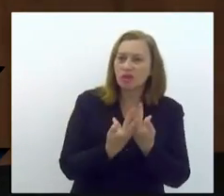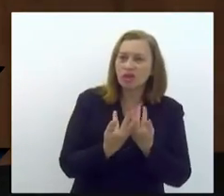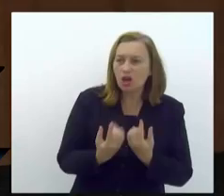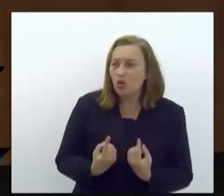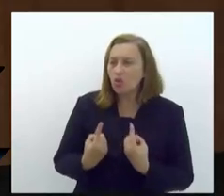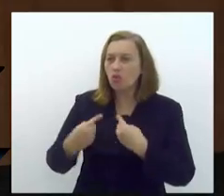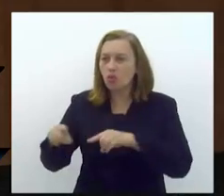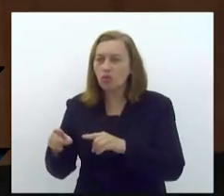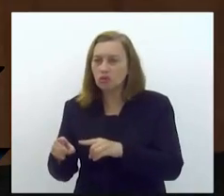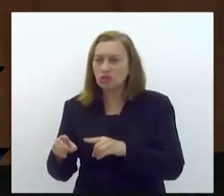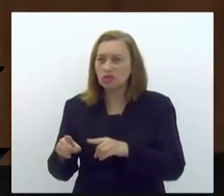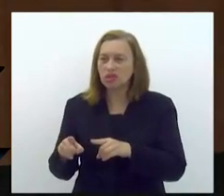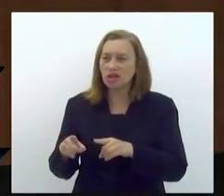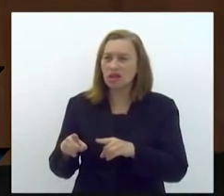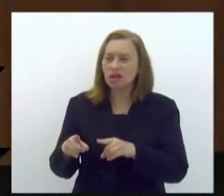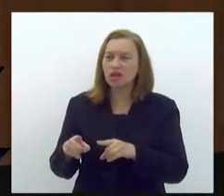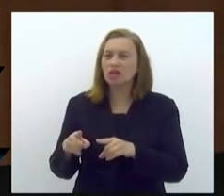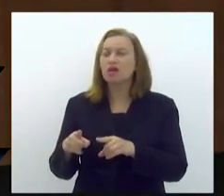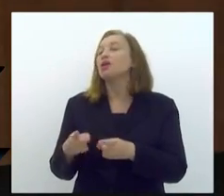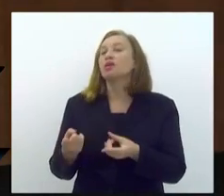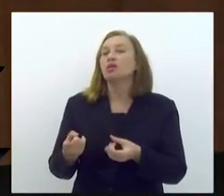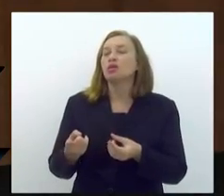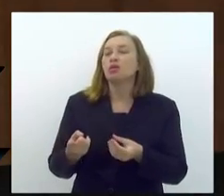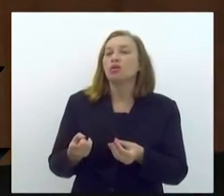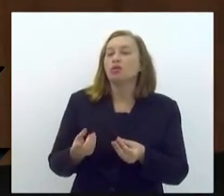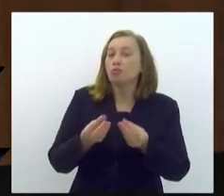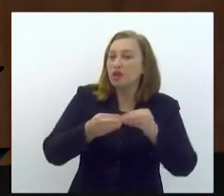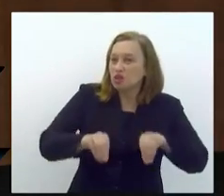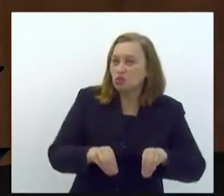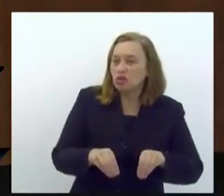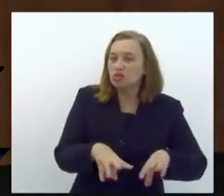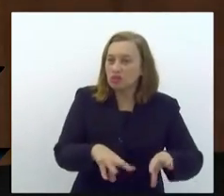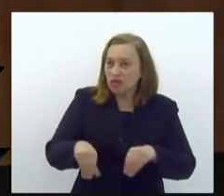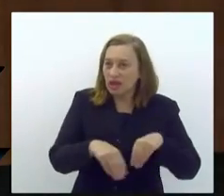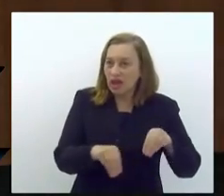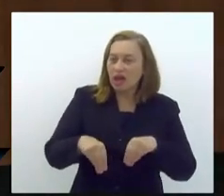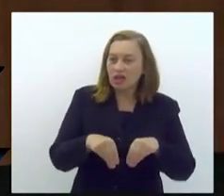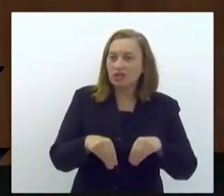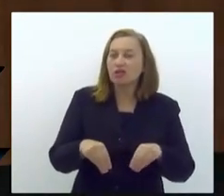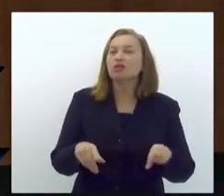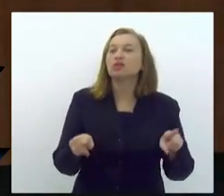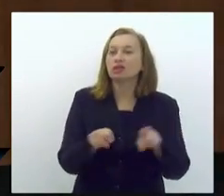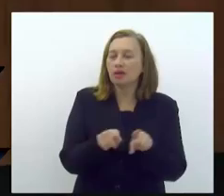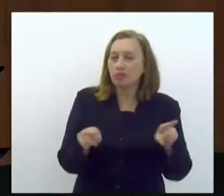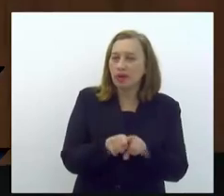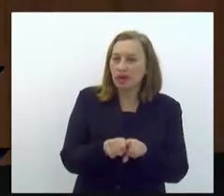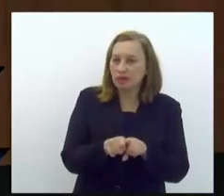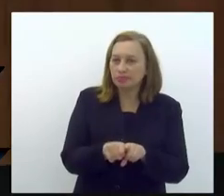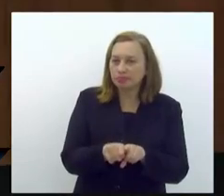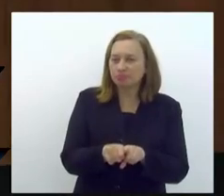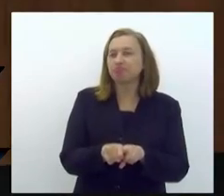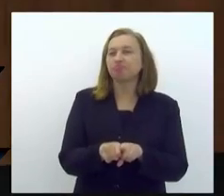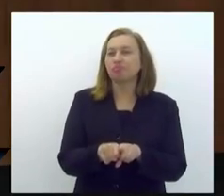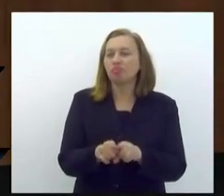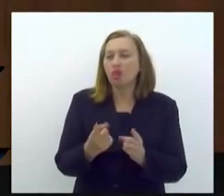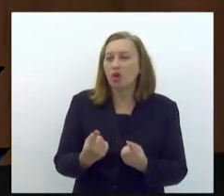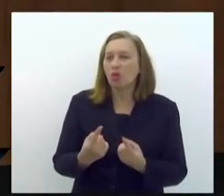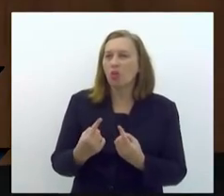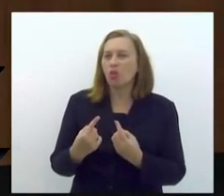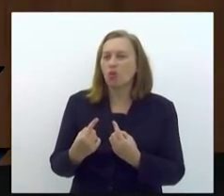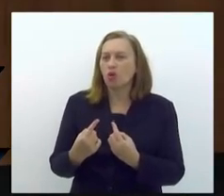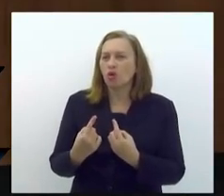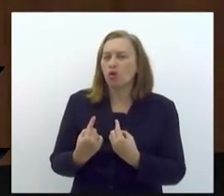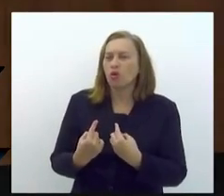da terra contra a hiper exploração pelo agronegócio de um dos maiores que pode